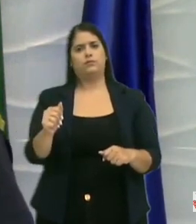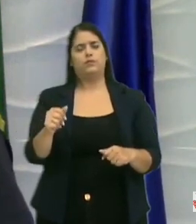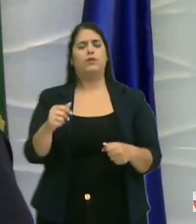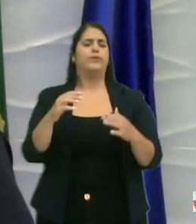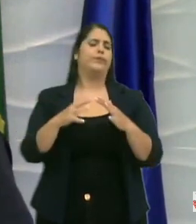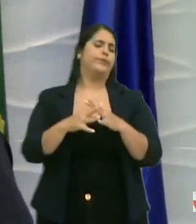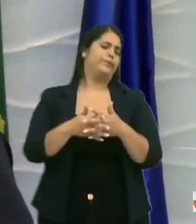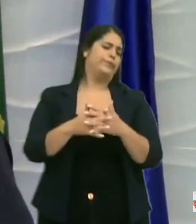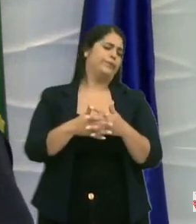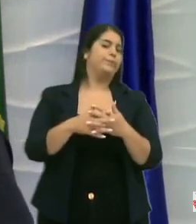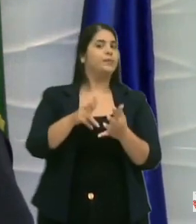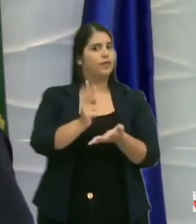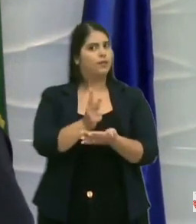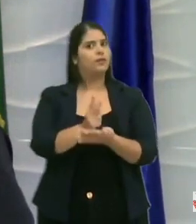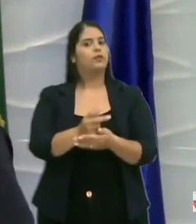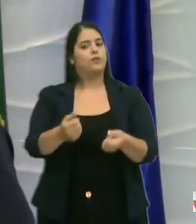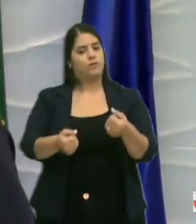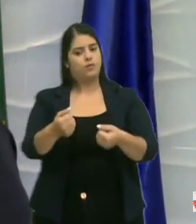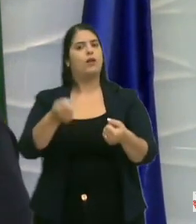sempre passou o carro lá.